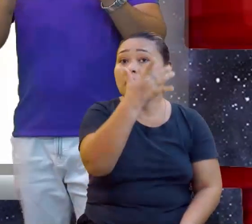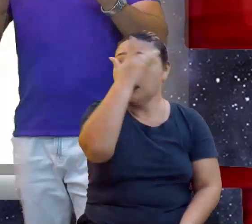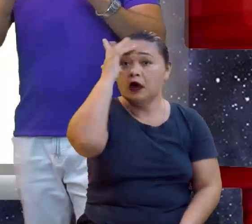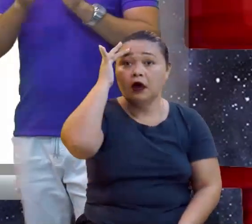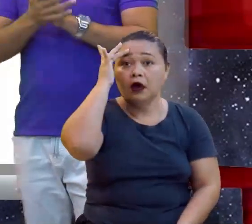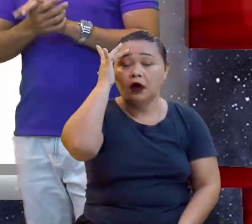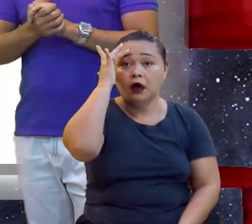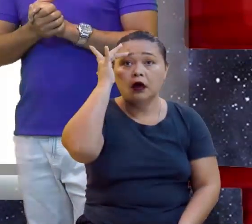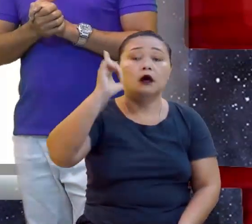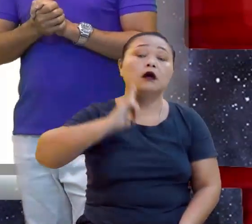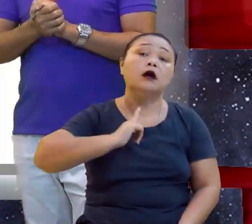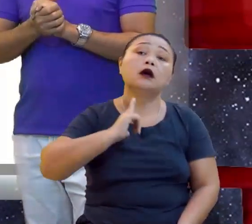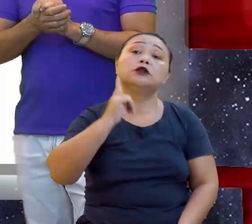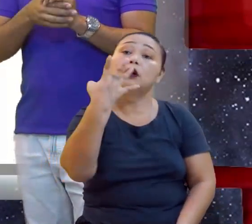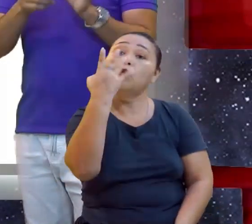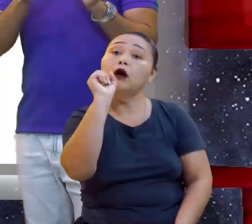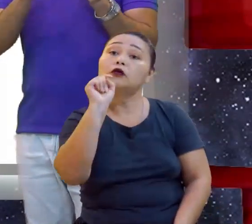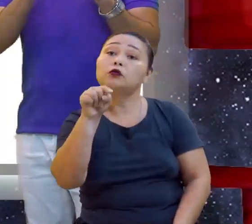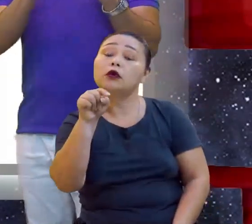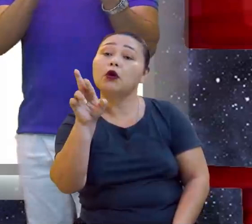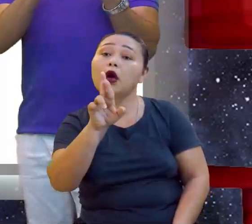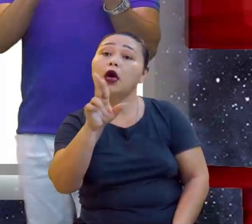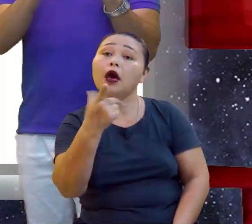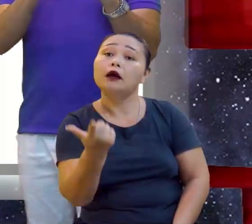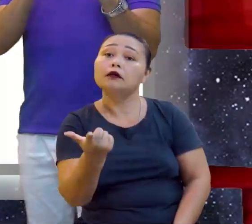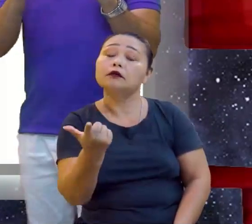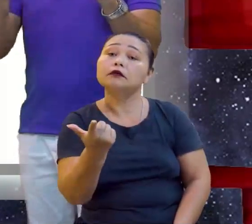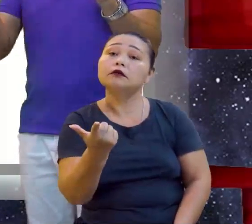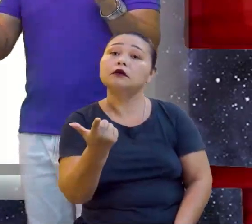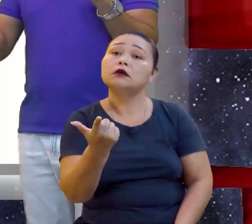tinha R$4.000. Beleza. Com